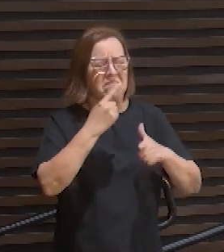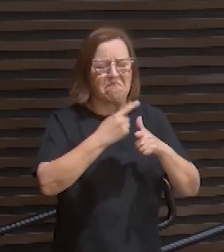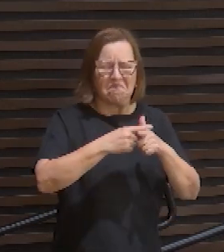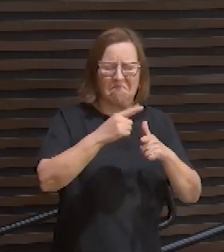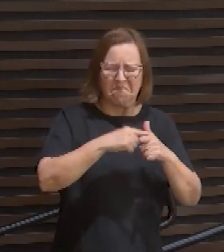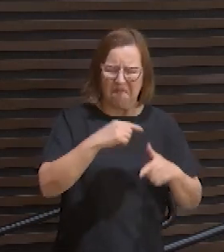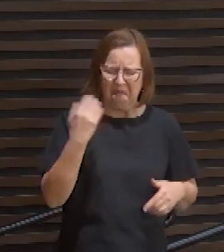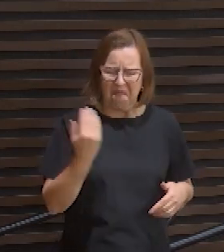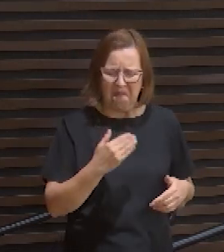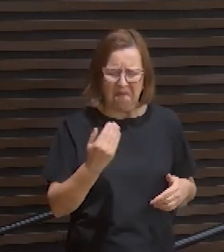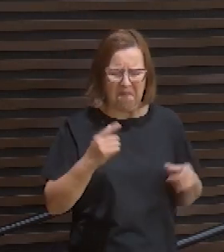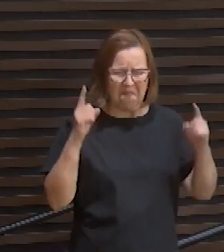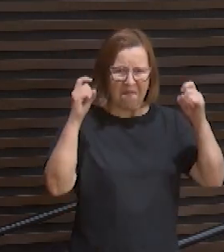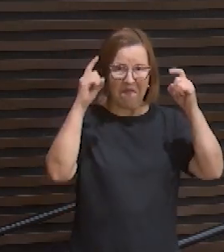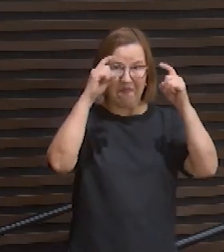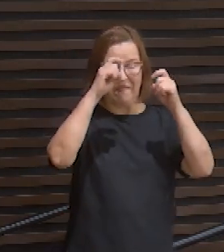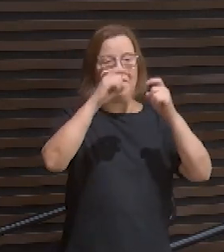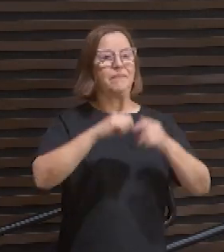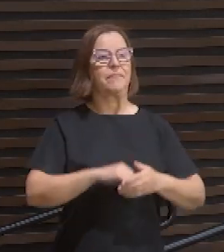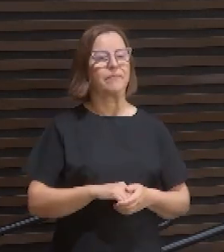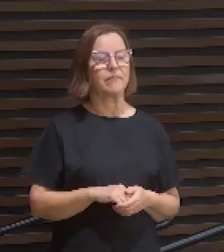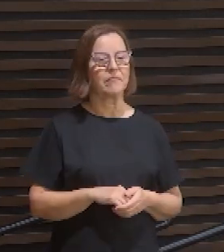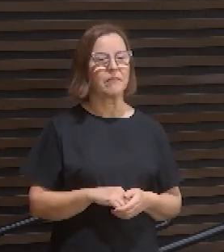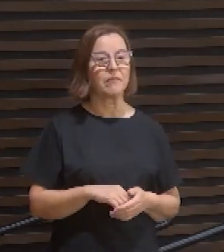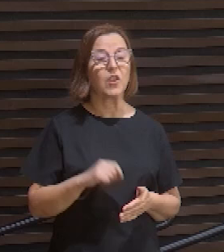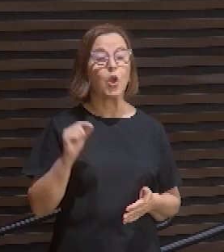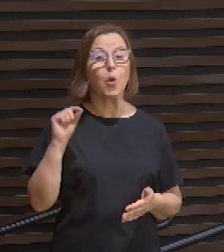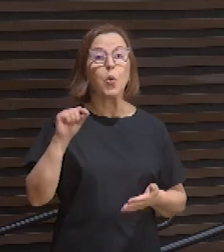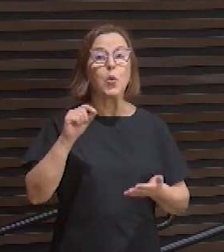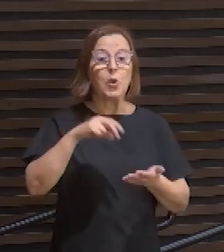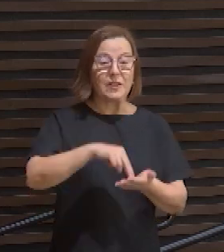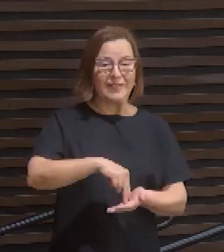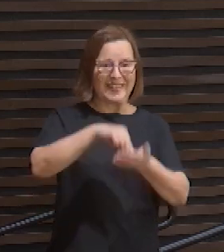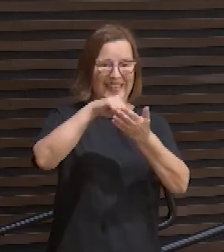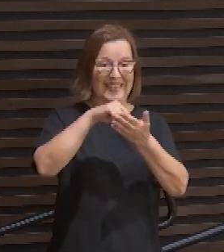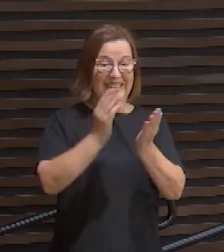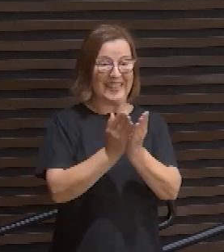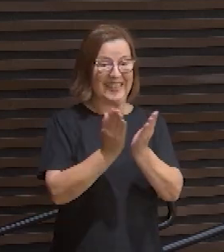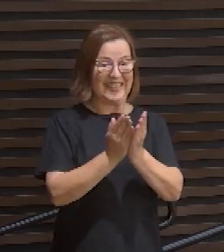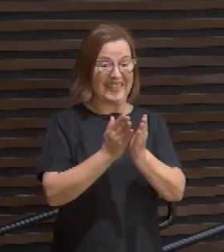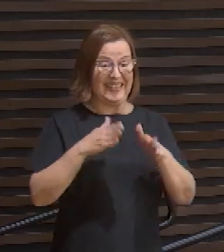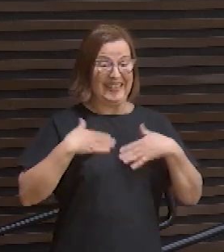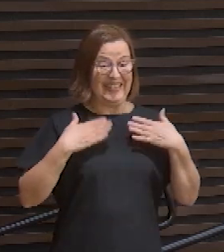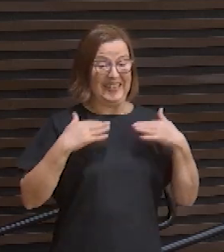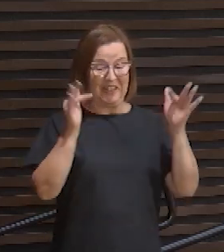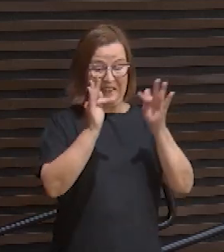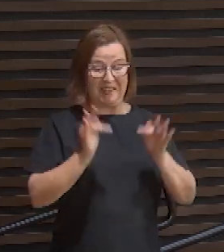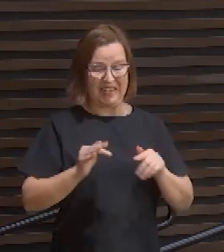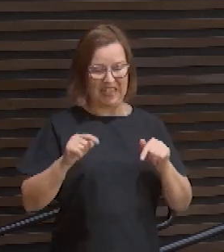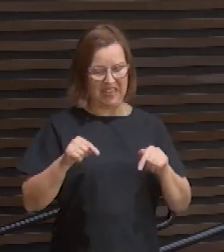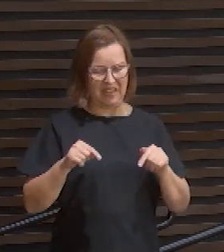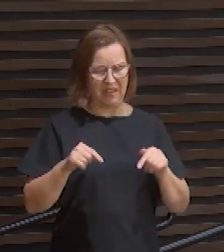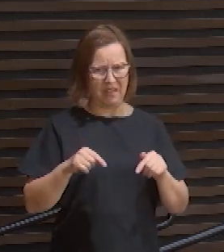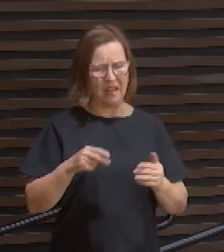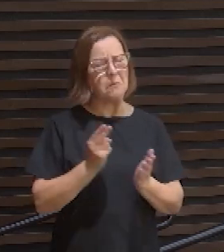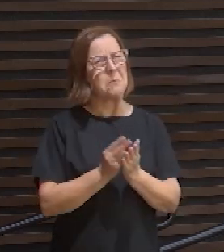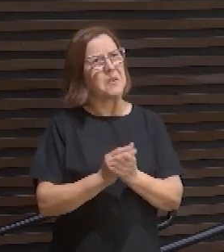dificuldades. O que sustenta um crente alegre e feliz neste mundo, mesmo em meio à